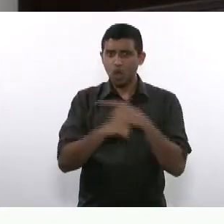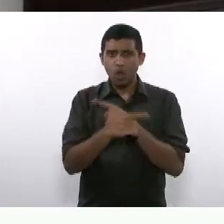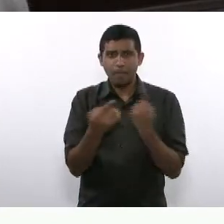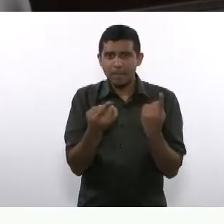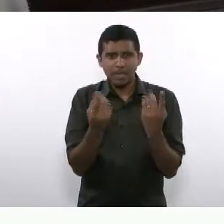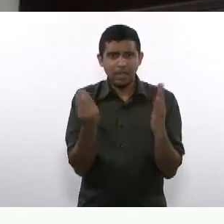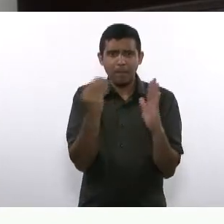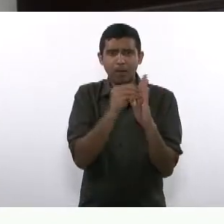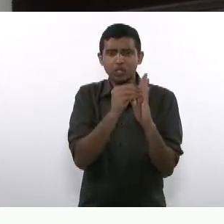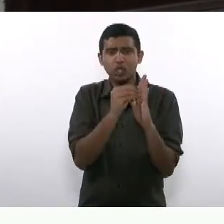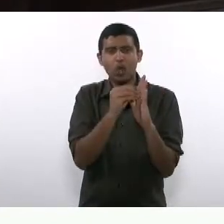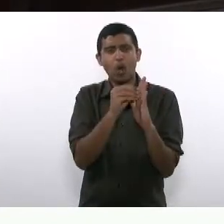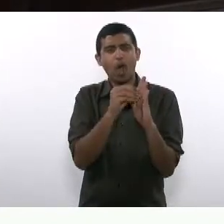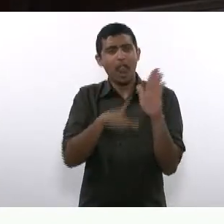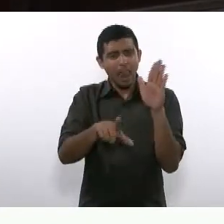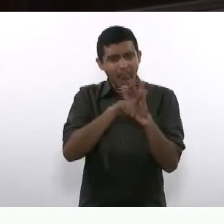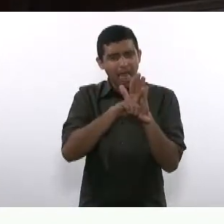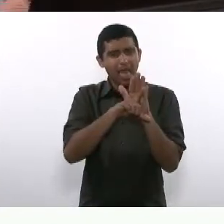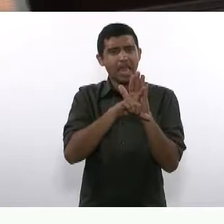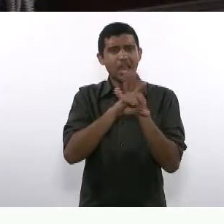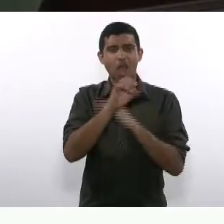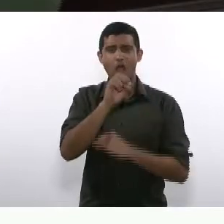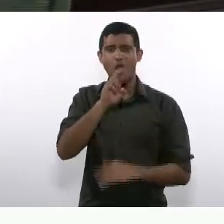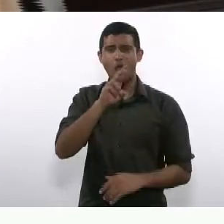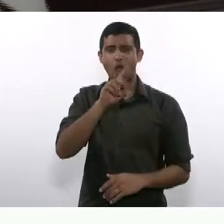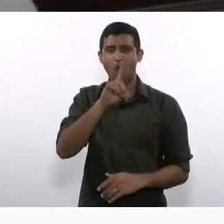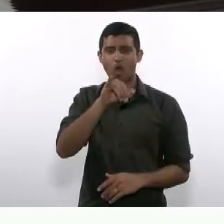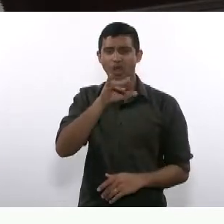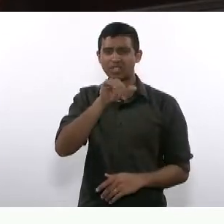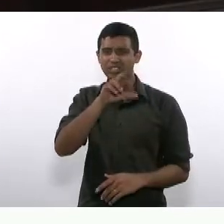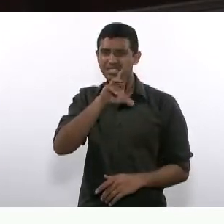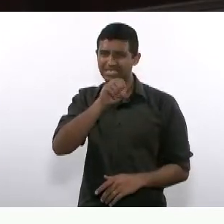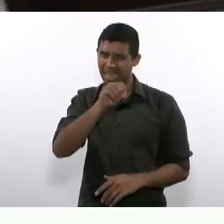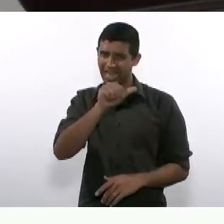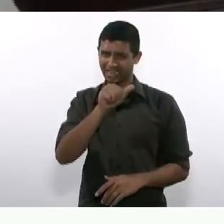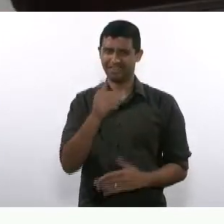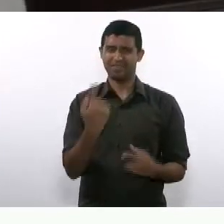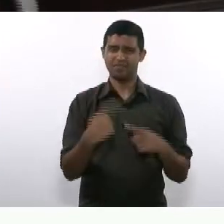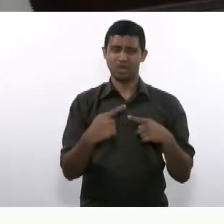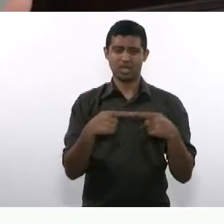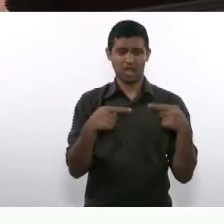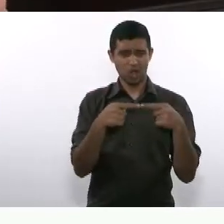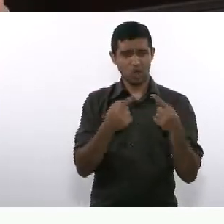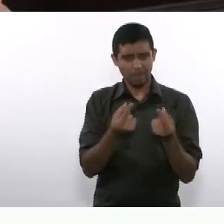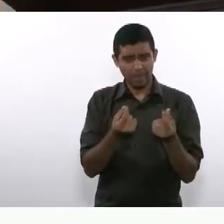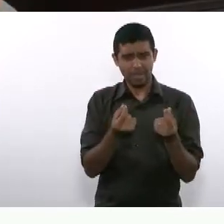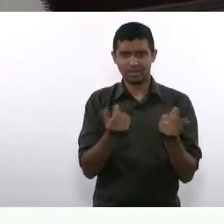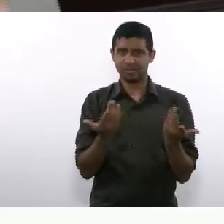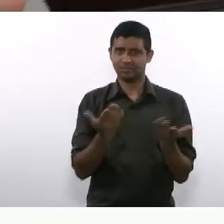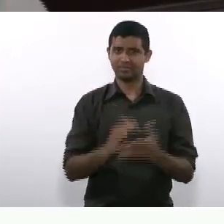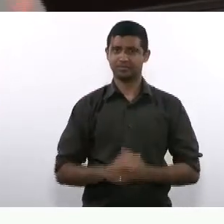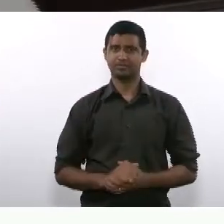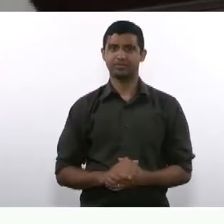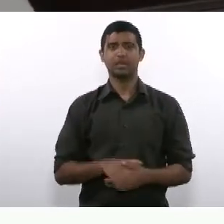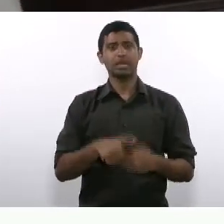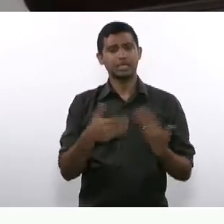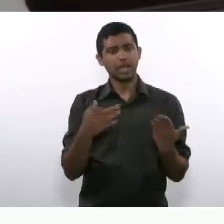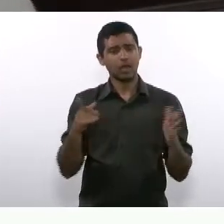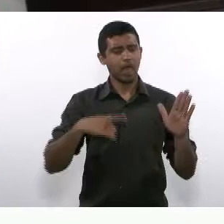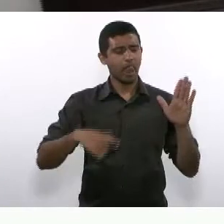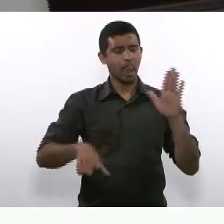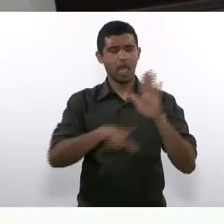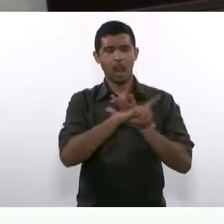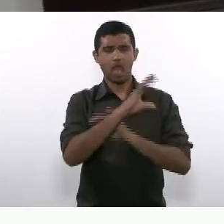complementar? Porque trata-se de questão financeira. E porque todas as renovações foram por lei complementar. Então, quando ele quer mexer